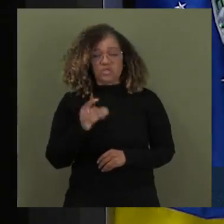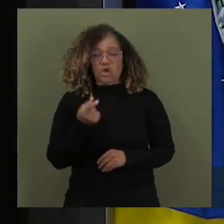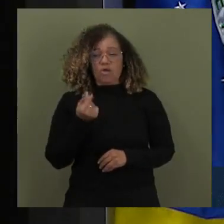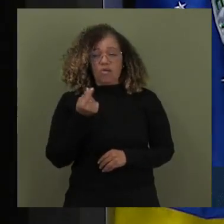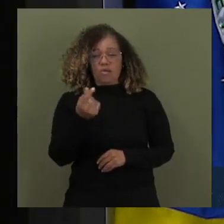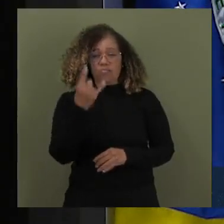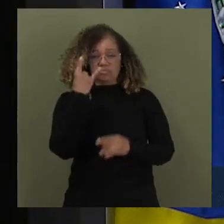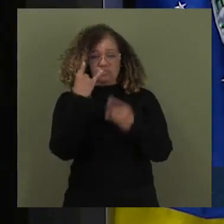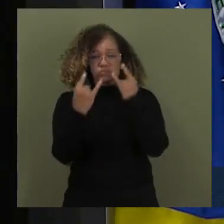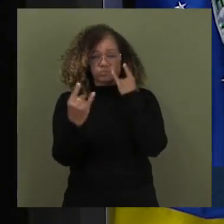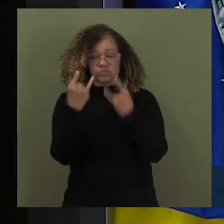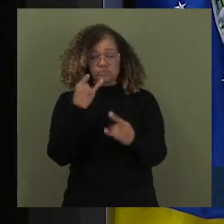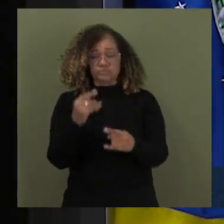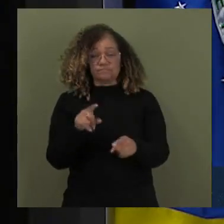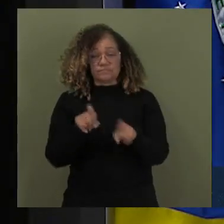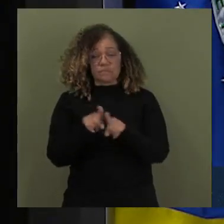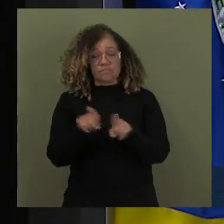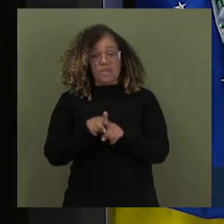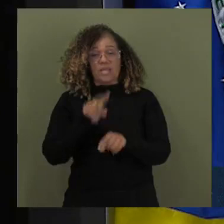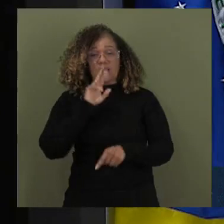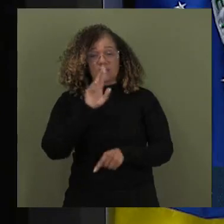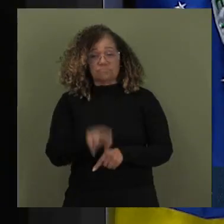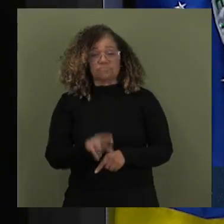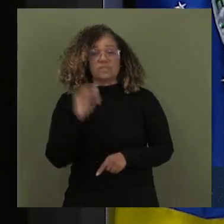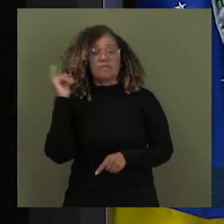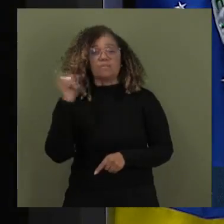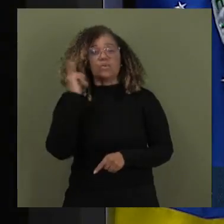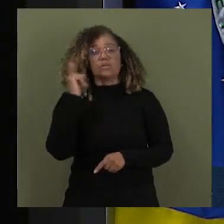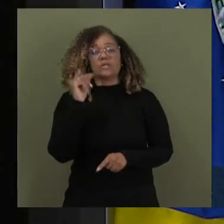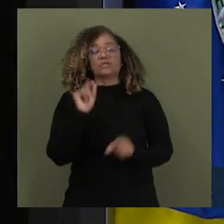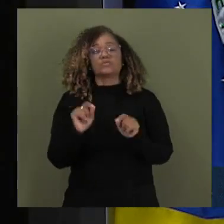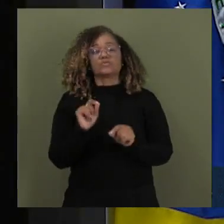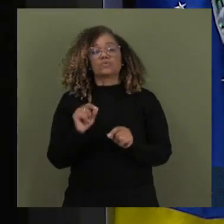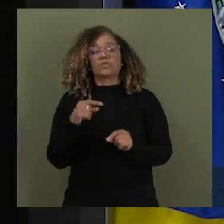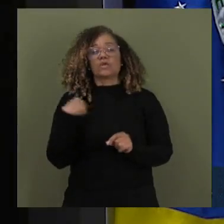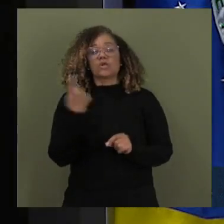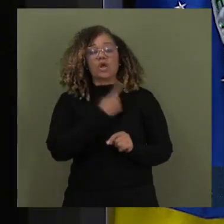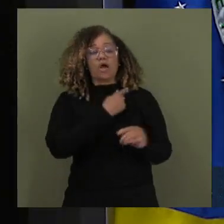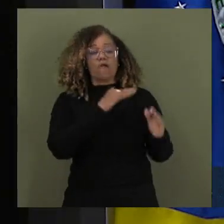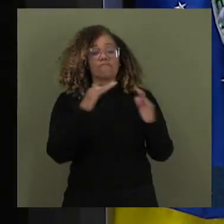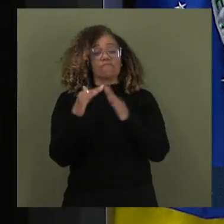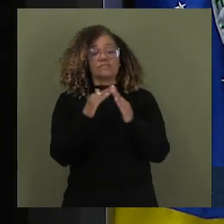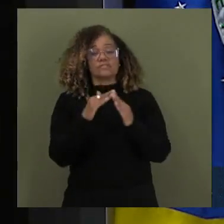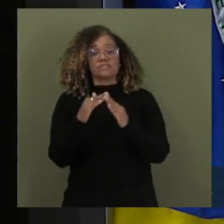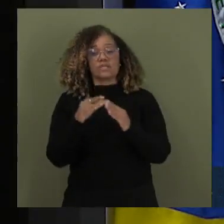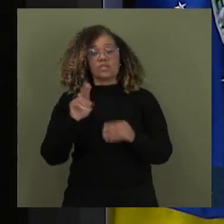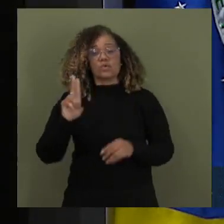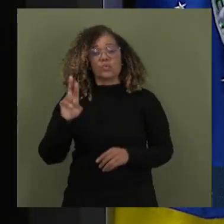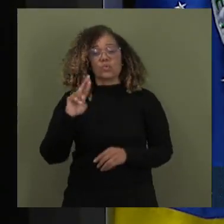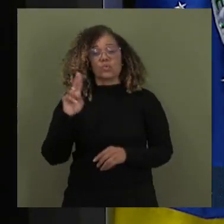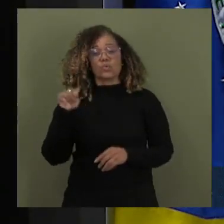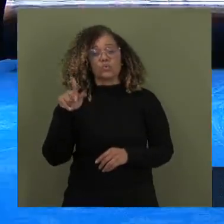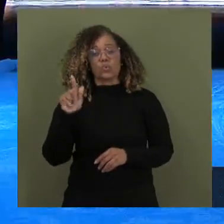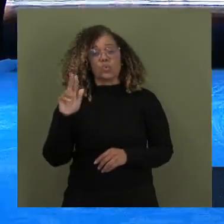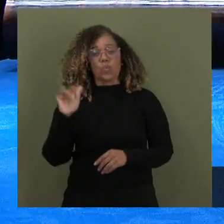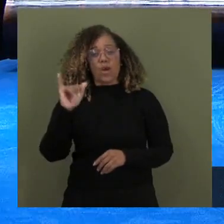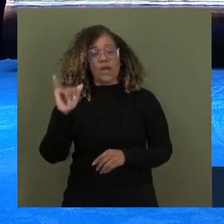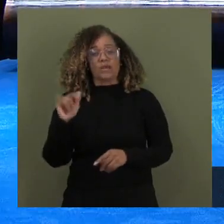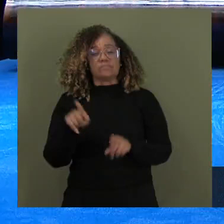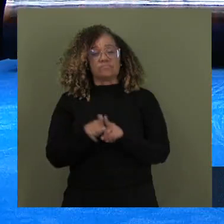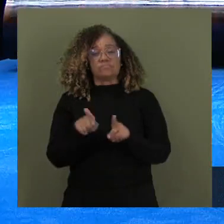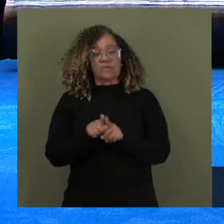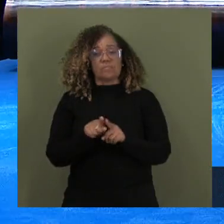Outro resultado importante, senhor presidente Stevenson, vem do nosso vizinho, o Uruguai, que aprovou a legalização a partir